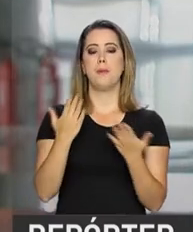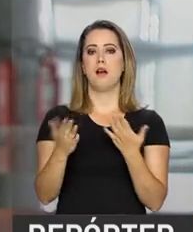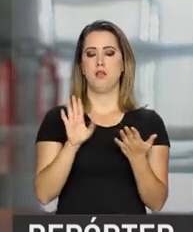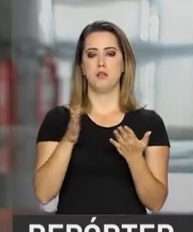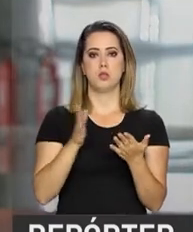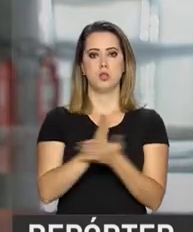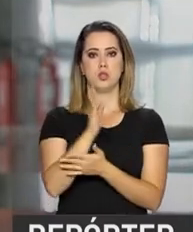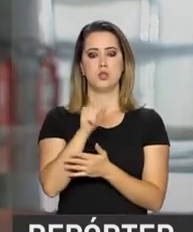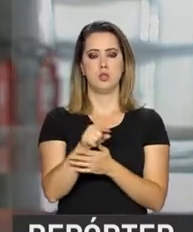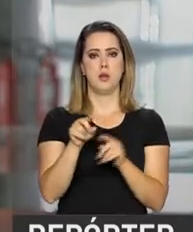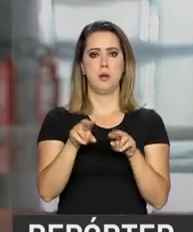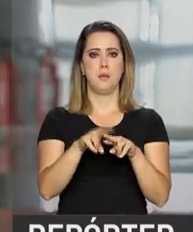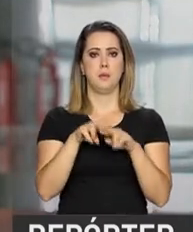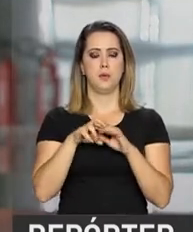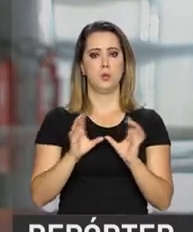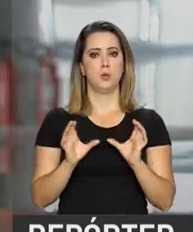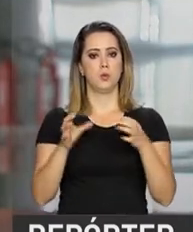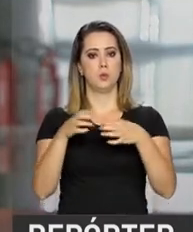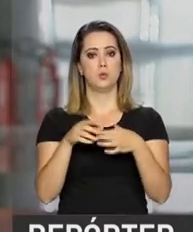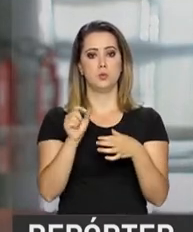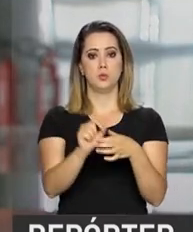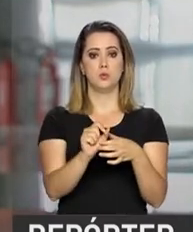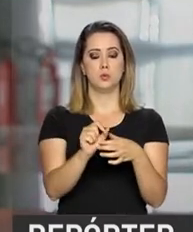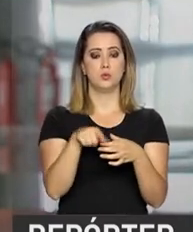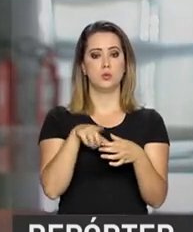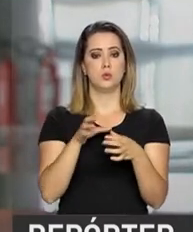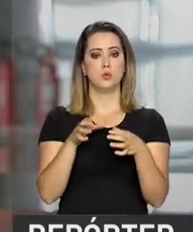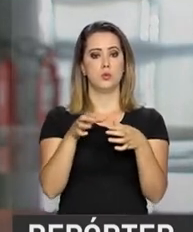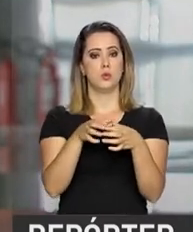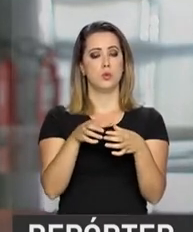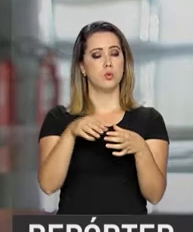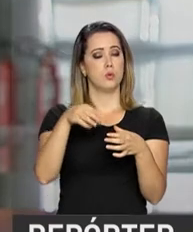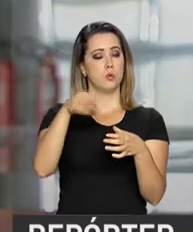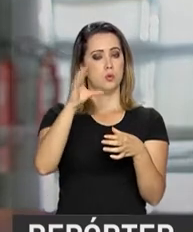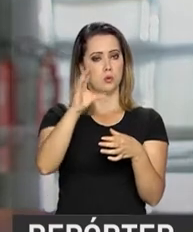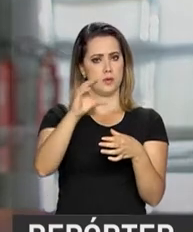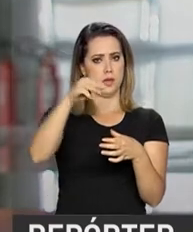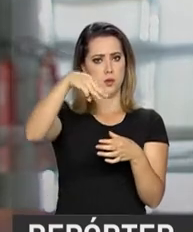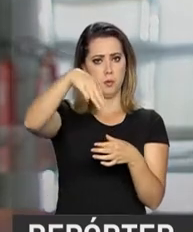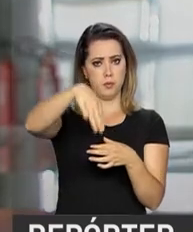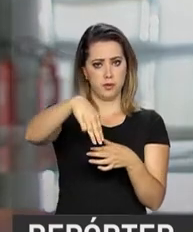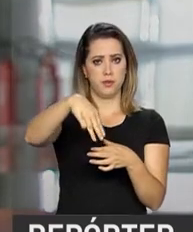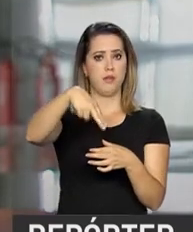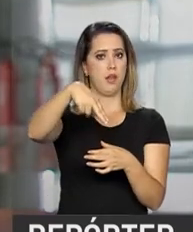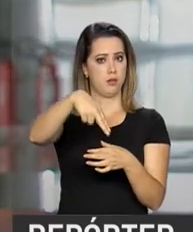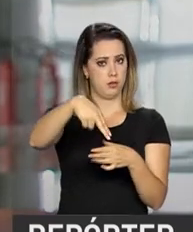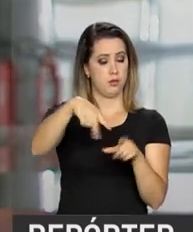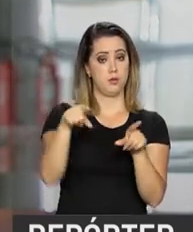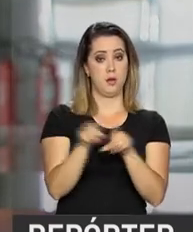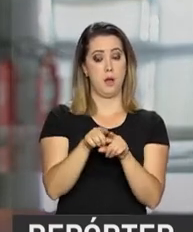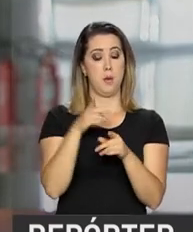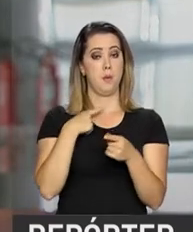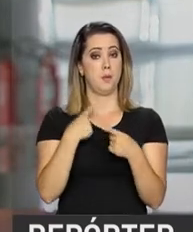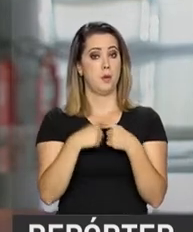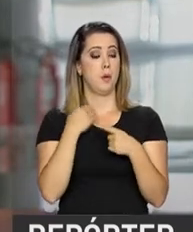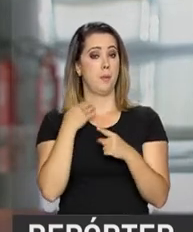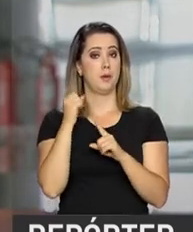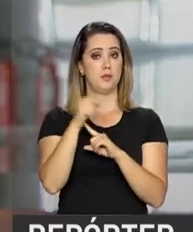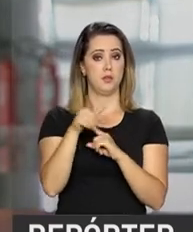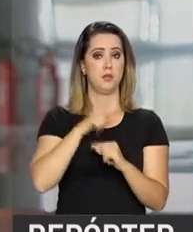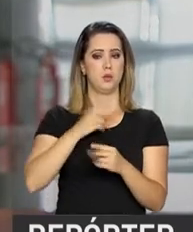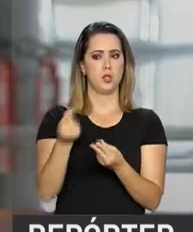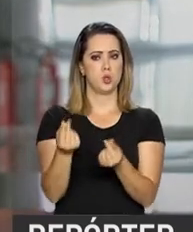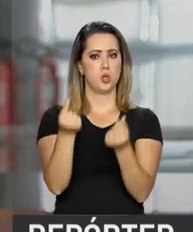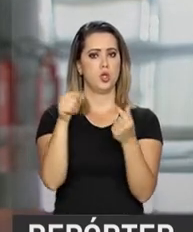aprovado pelo comitê pelo conselho monetário nacional como o banco central possui recursos em caixa para pagar suas